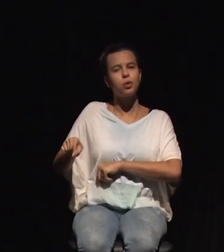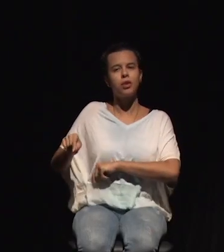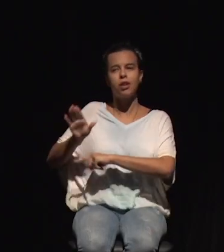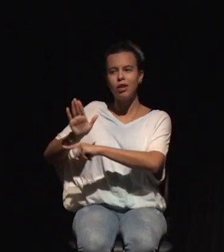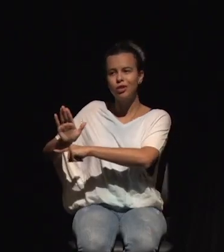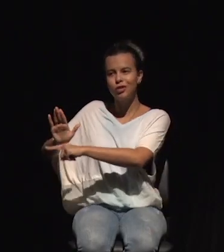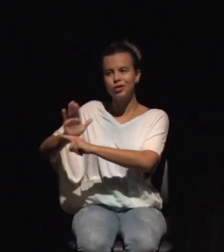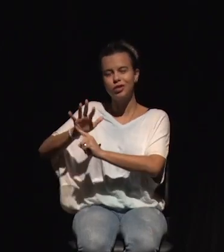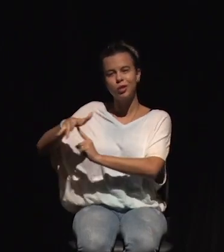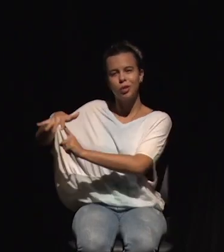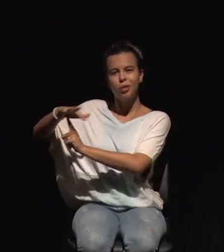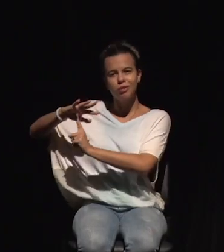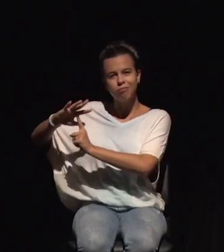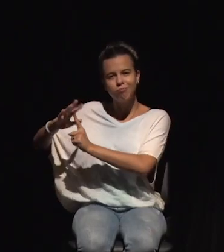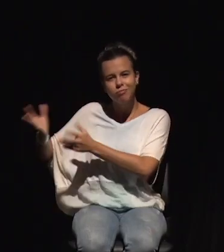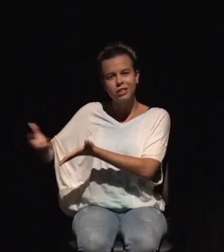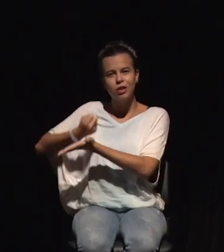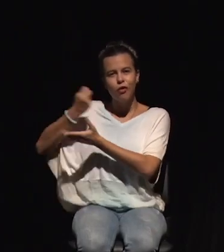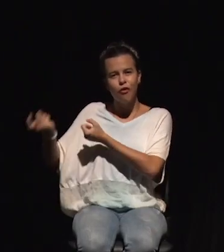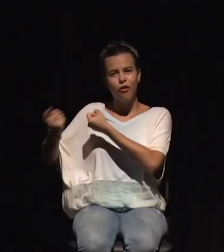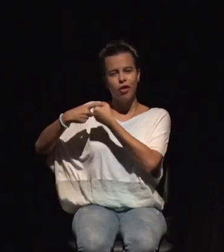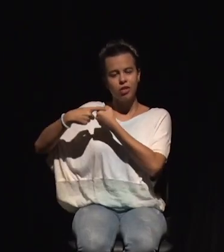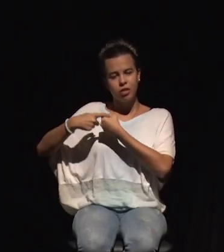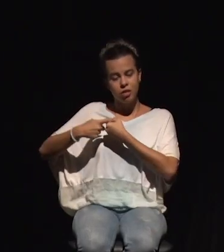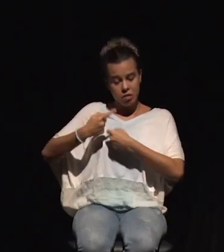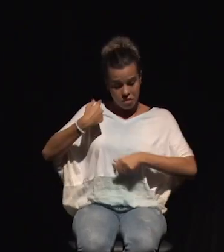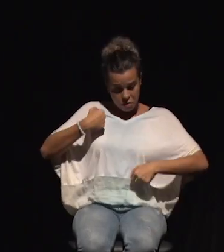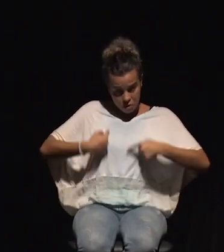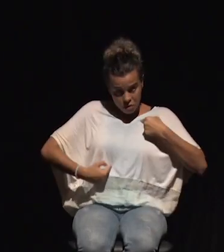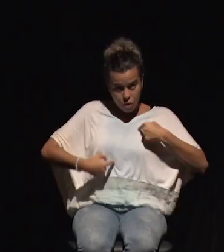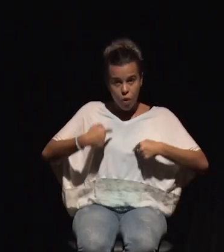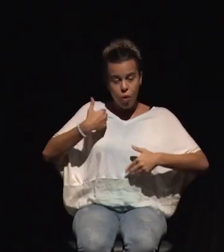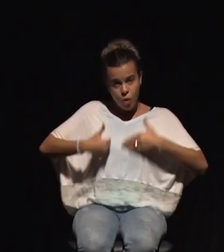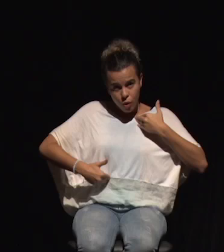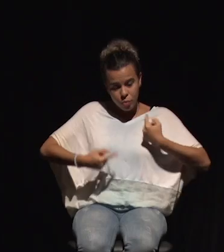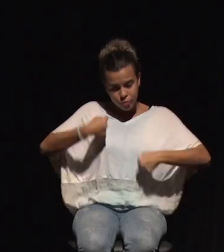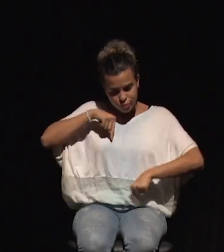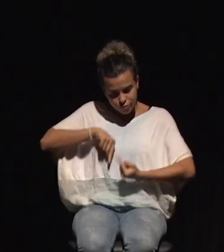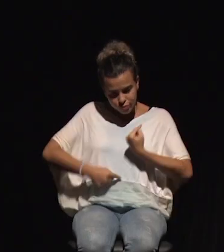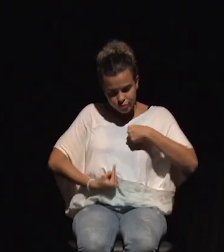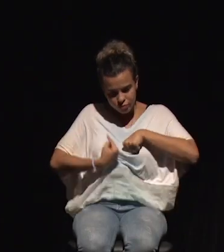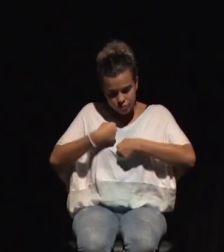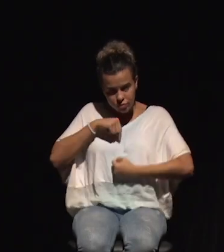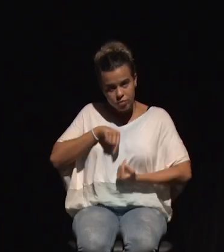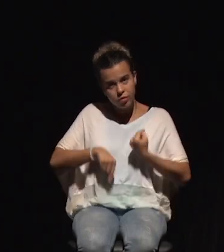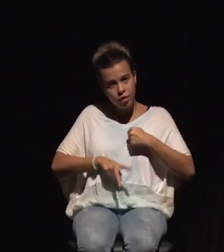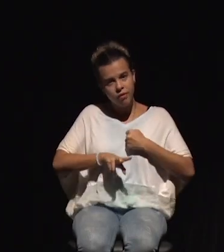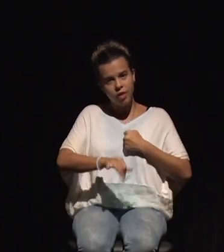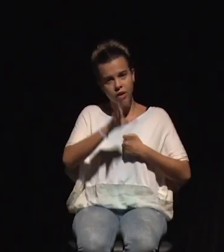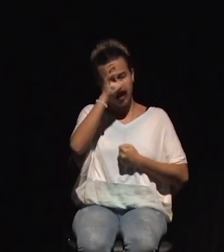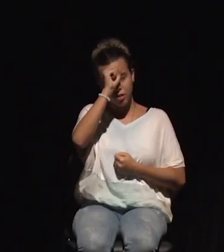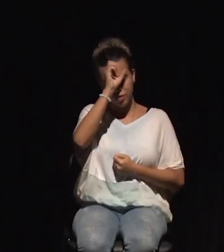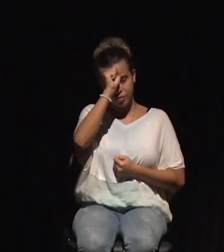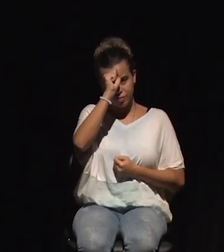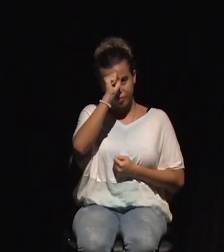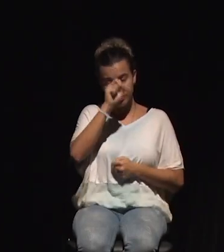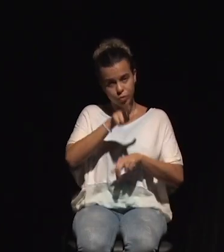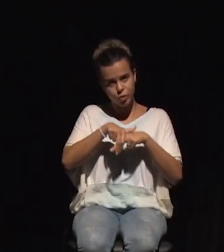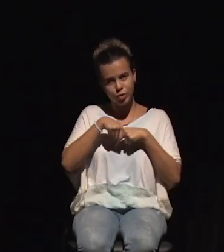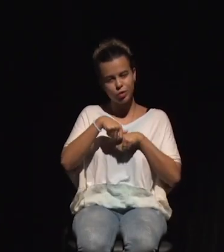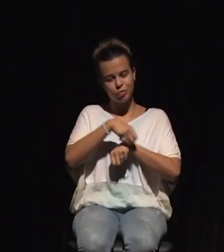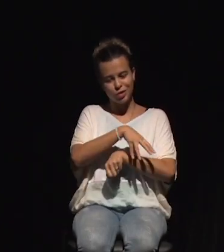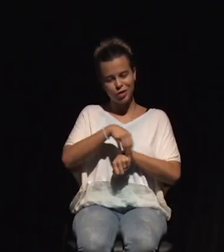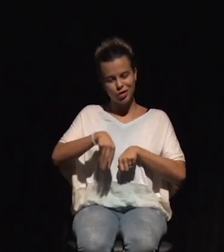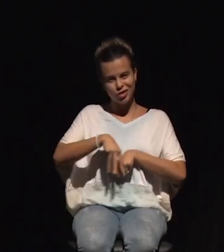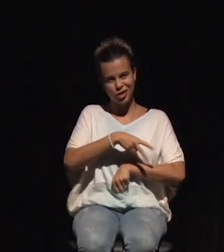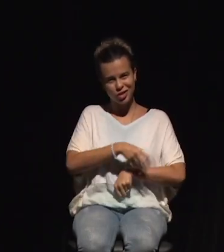regeneração ambiental e de aprendizado né e por isso a palavra mediação é